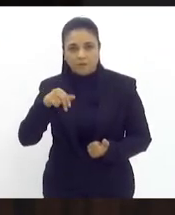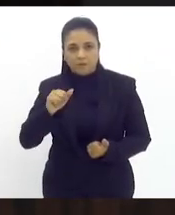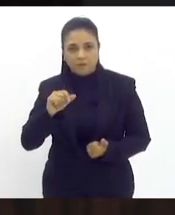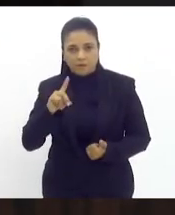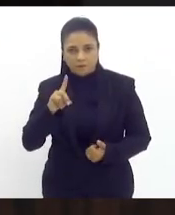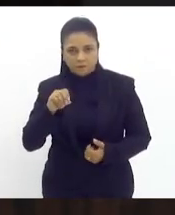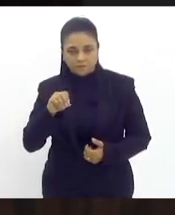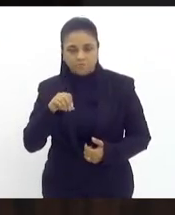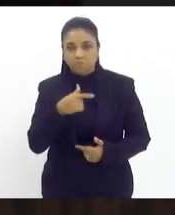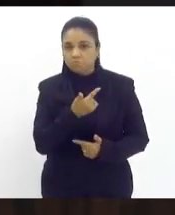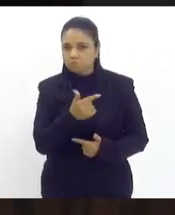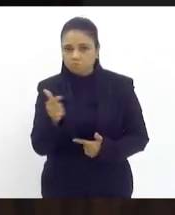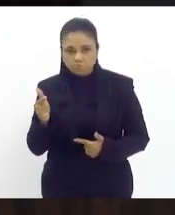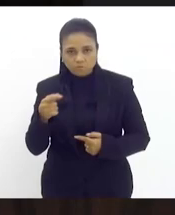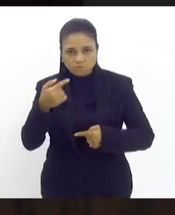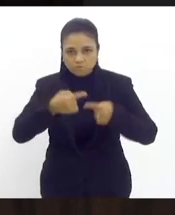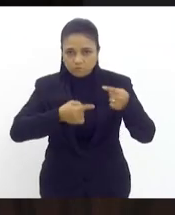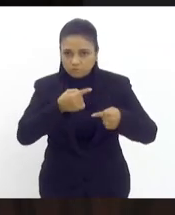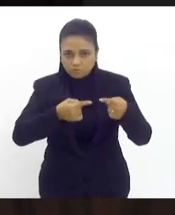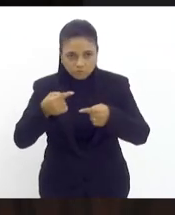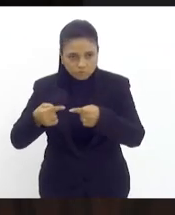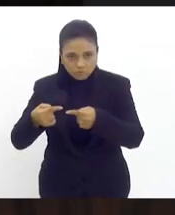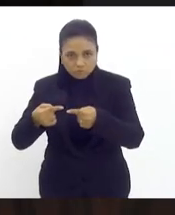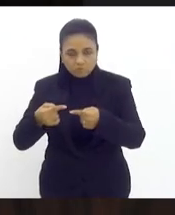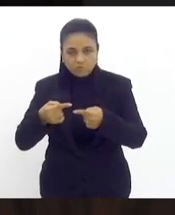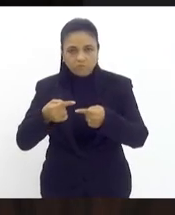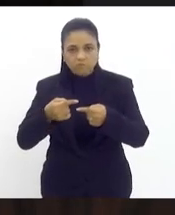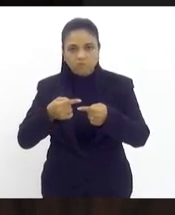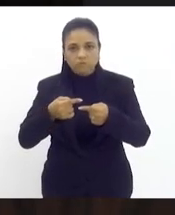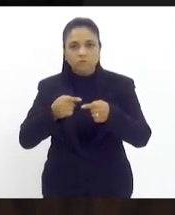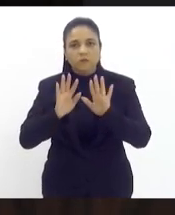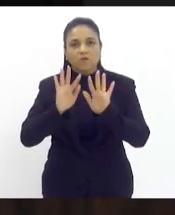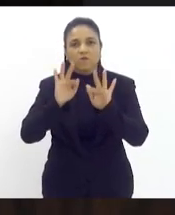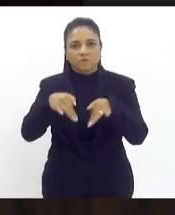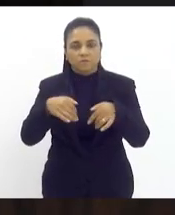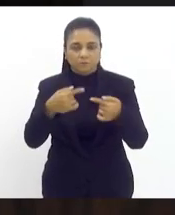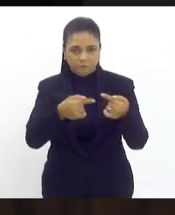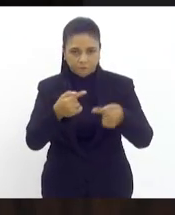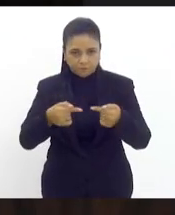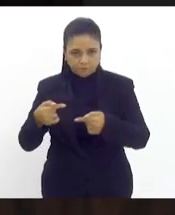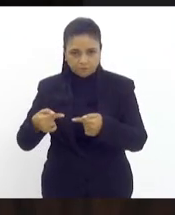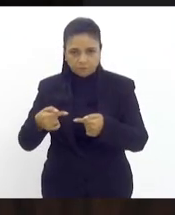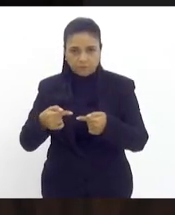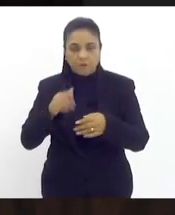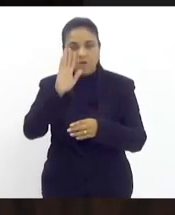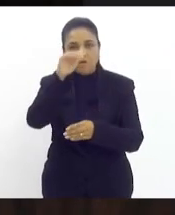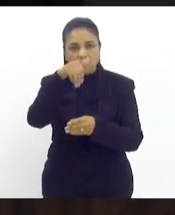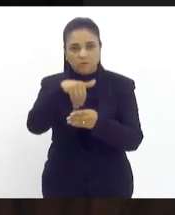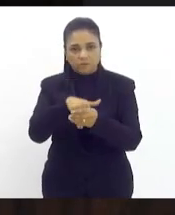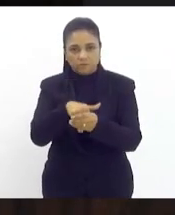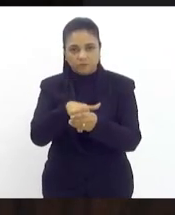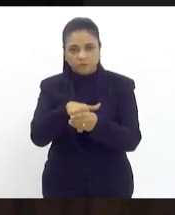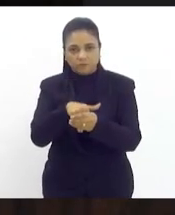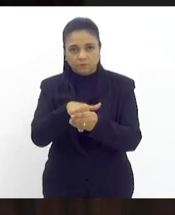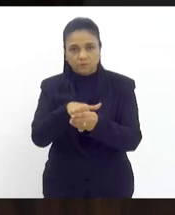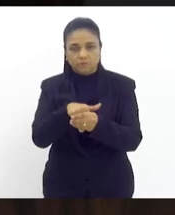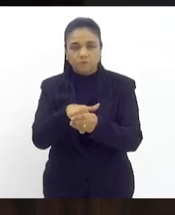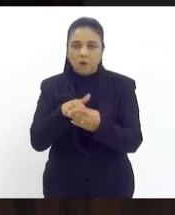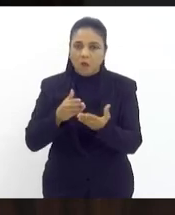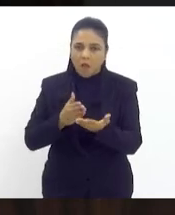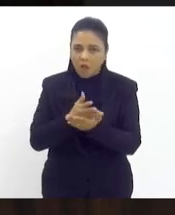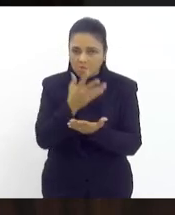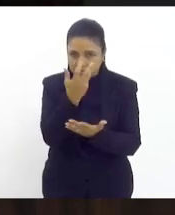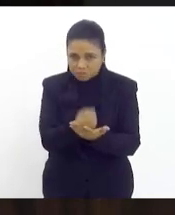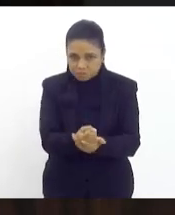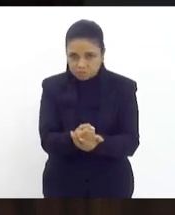não havendo com Quem Queira discutir encerrado a discussão em votação senhores que